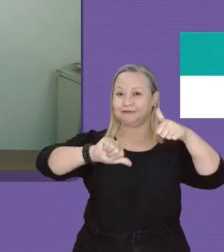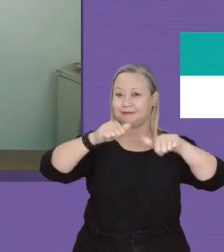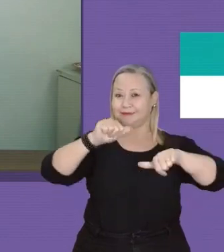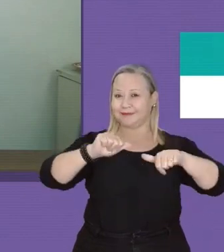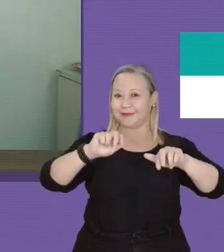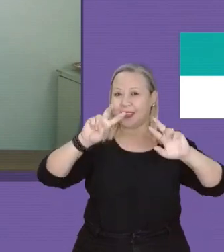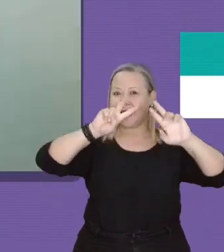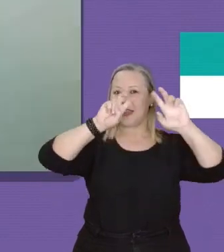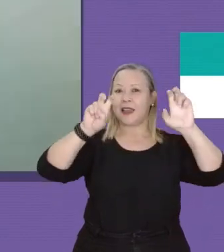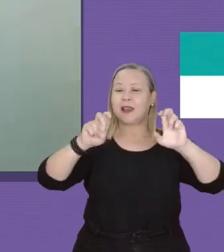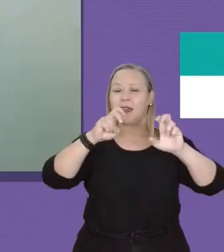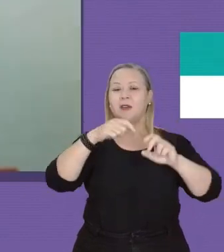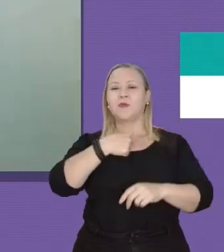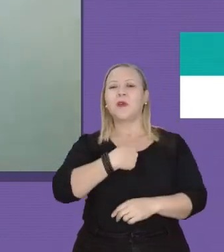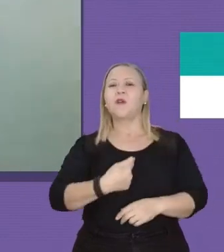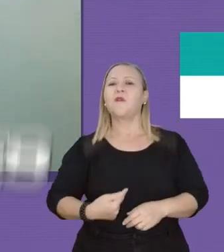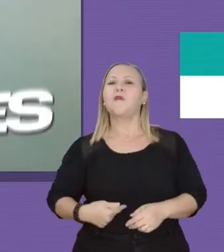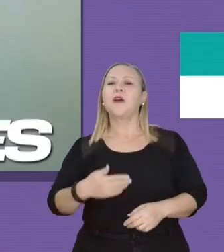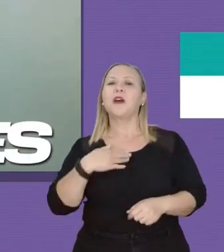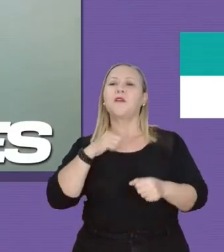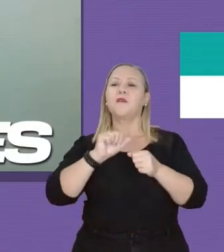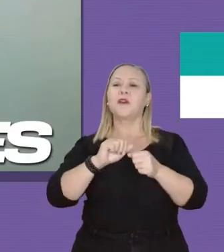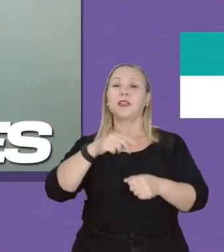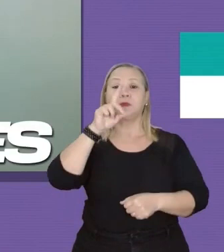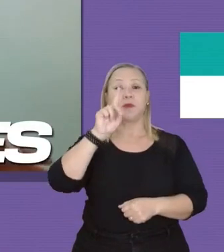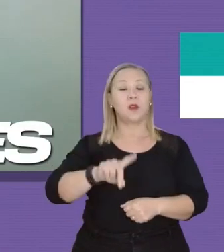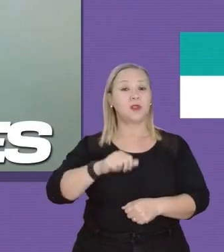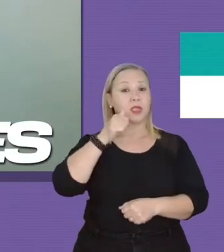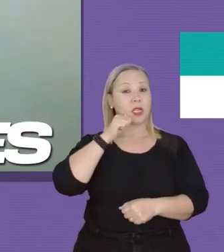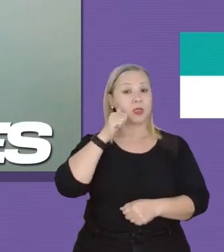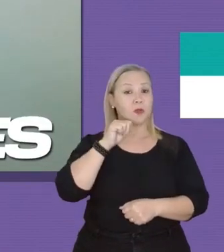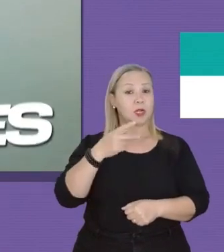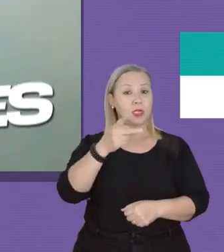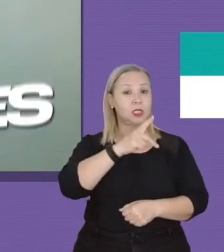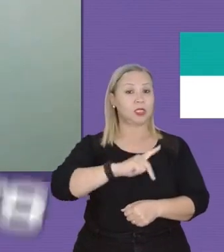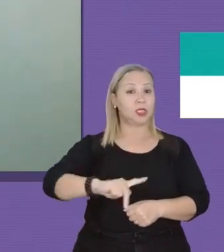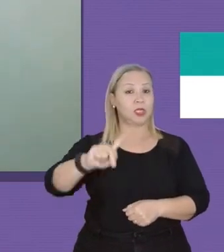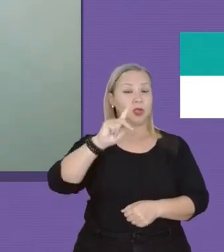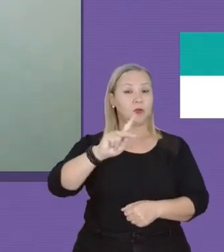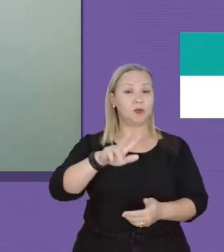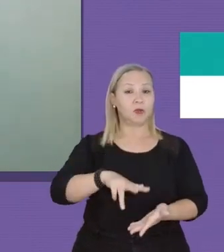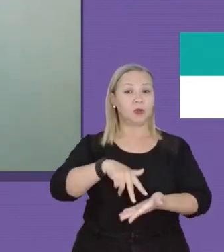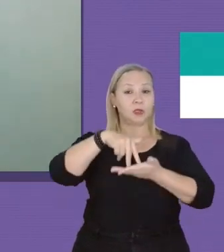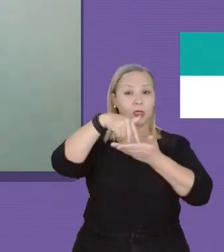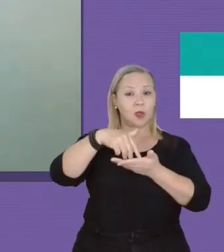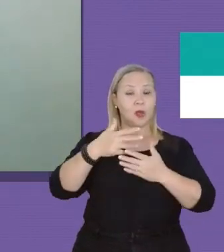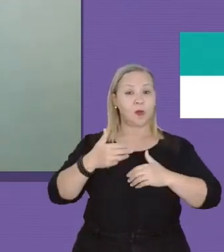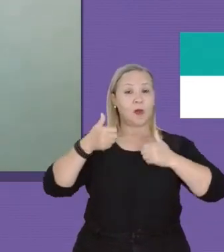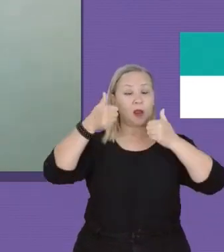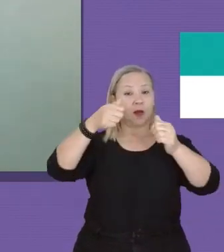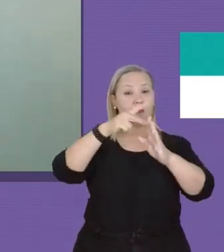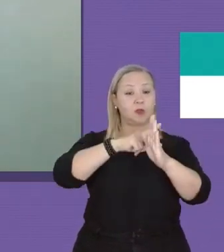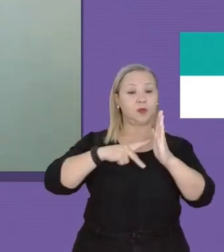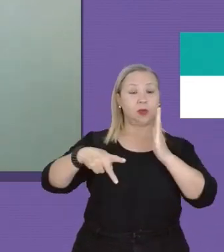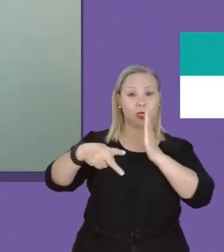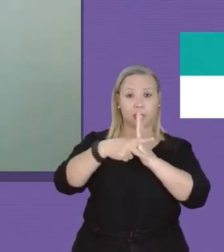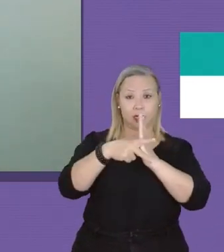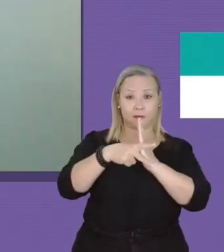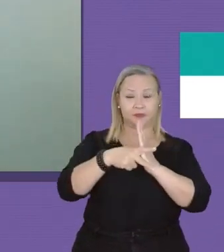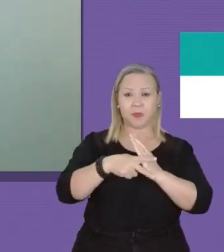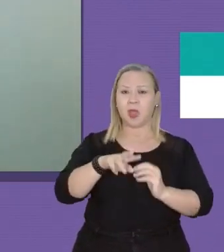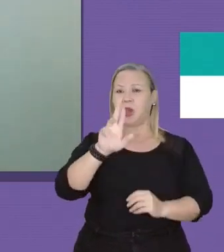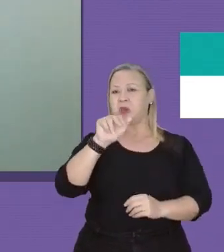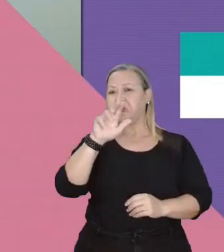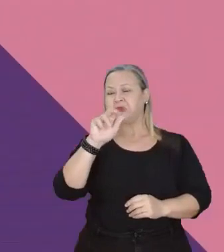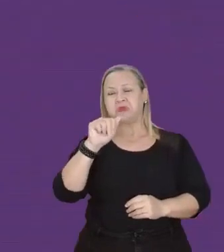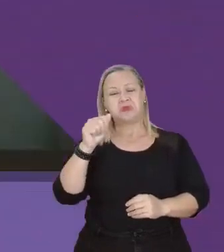o meu governo fez pelos direitos das mulheres e por sua ascensão a níveis de protagonismo nunca registrados